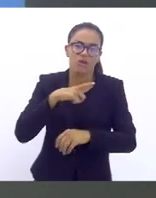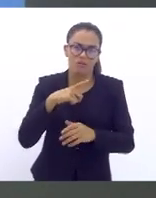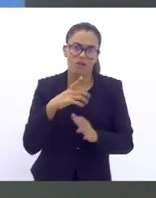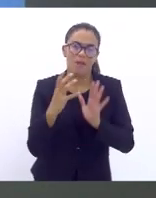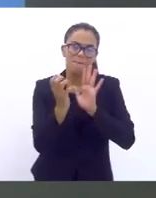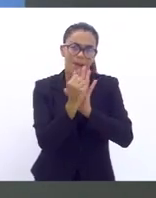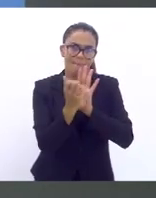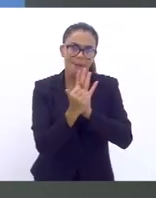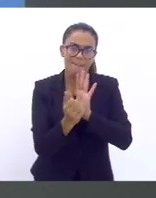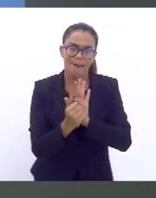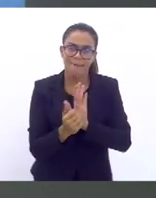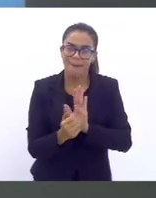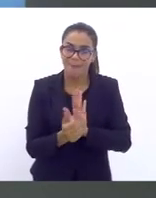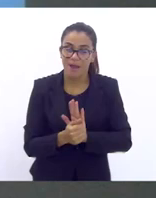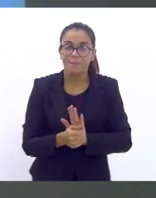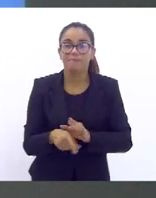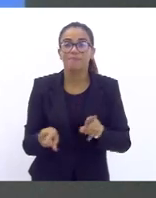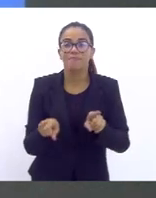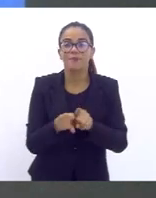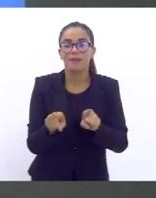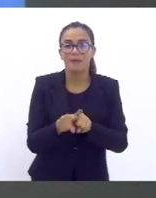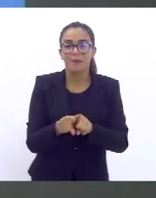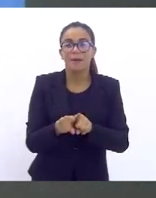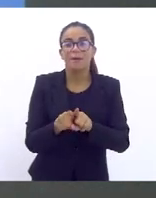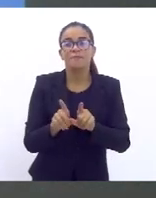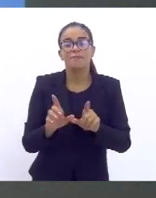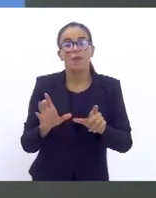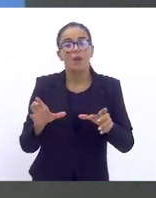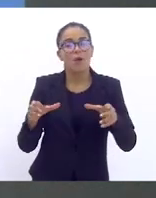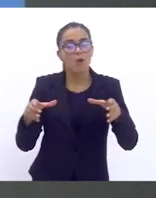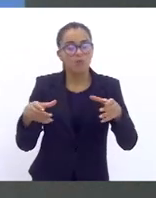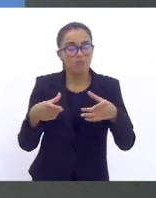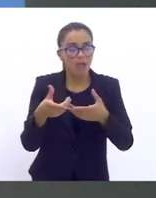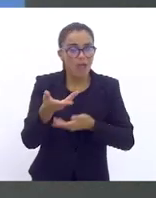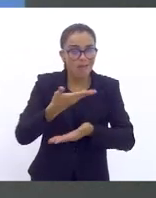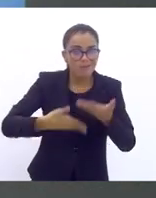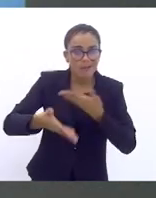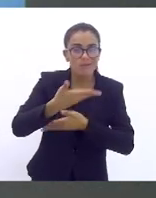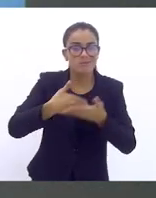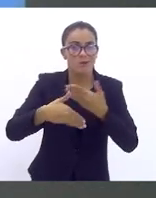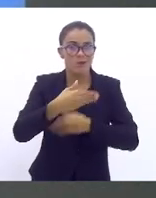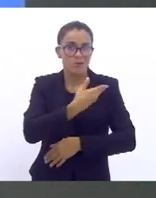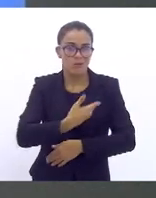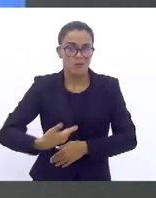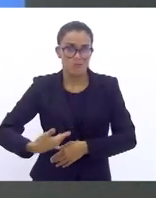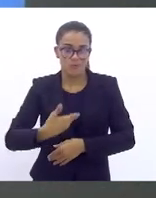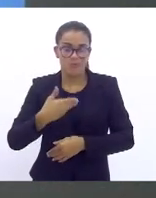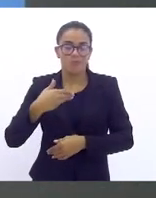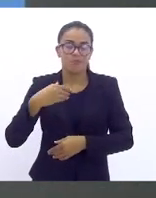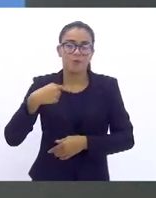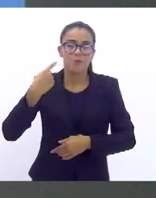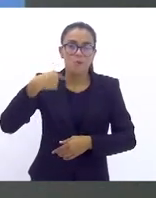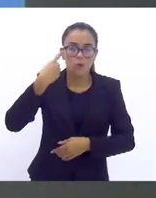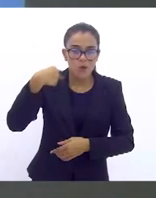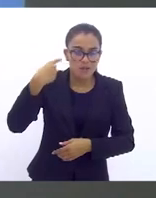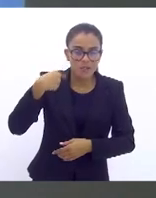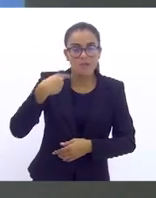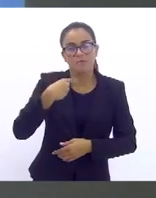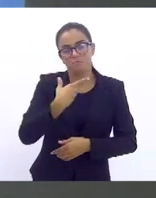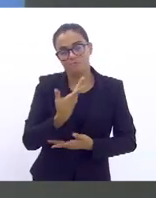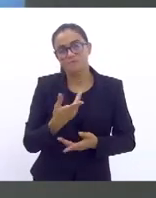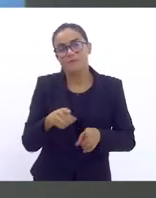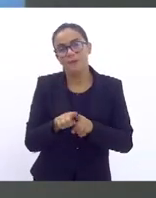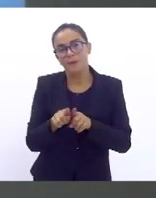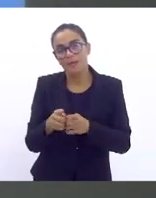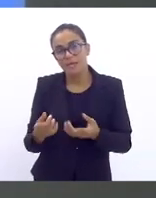o Marco insistente de interação do setor com as políticas públicas a economia diversificada e